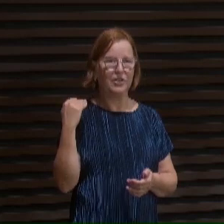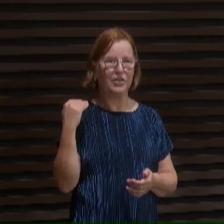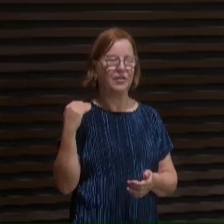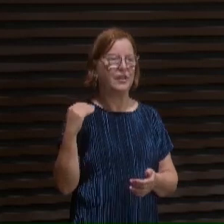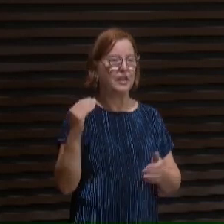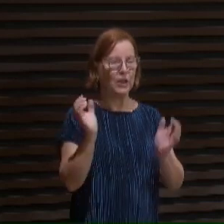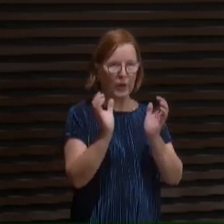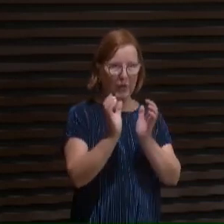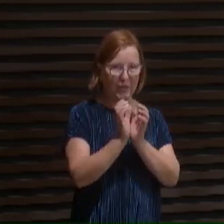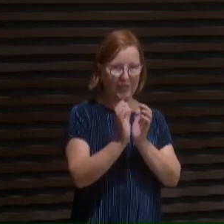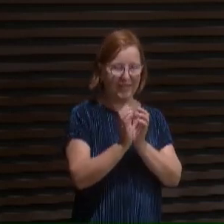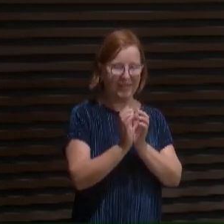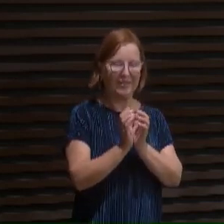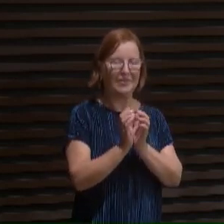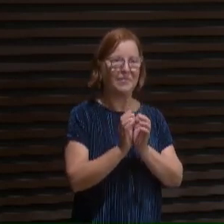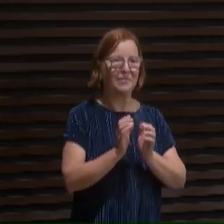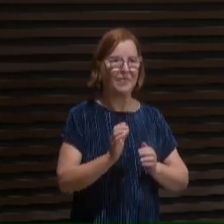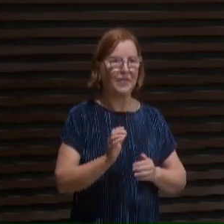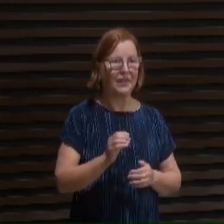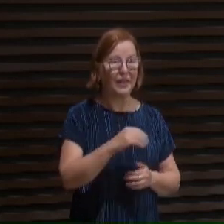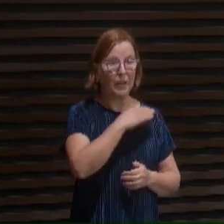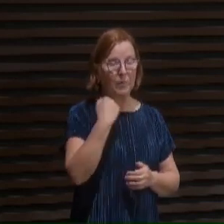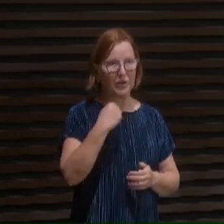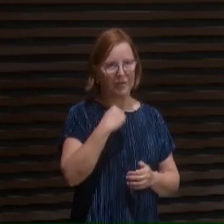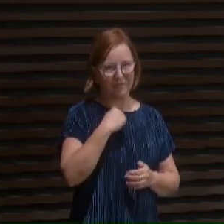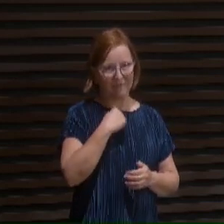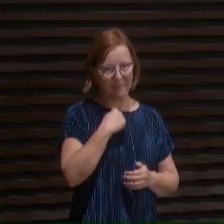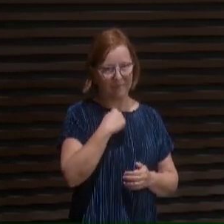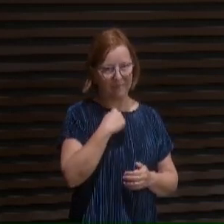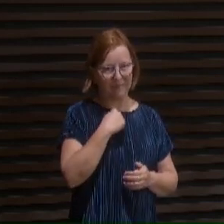coletiva. É uma morte em que eu fui